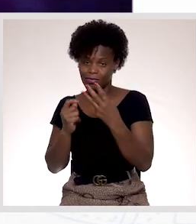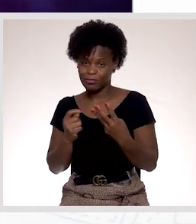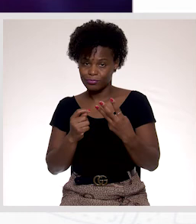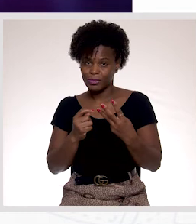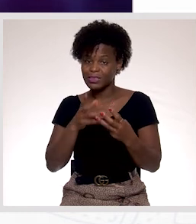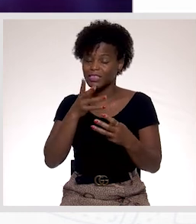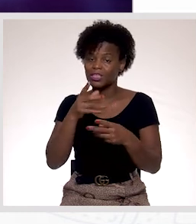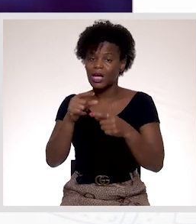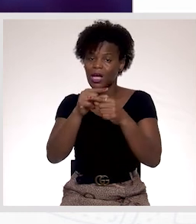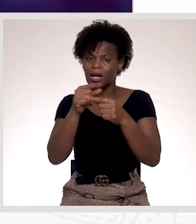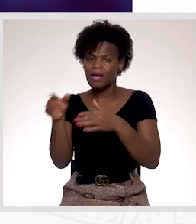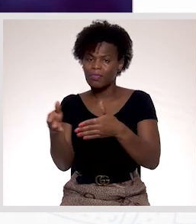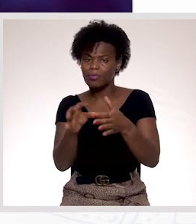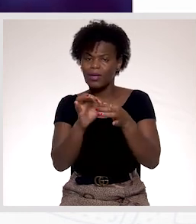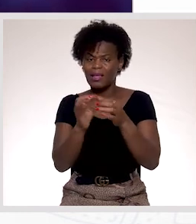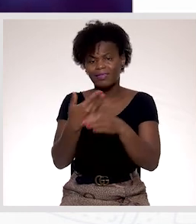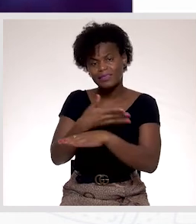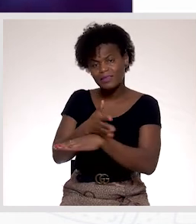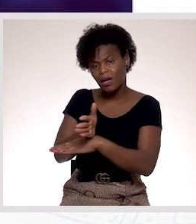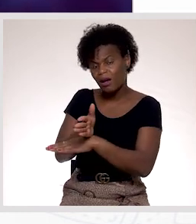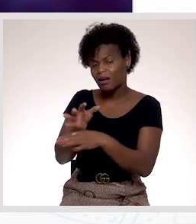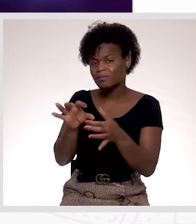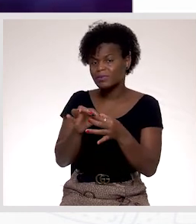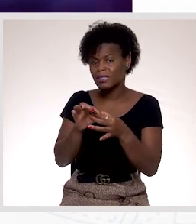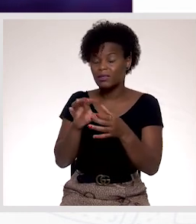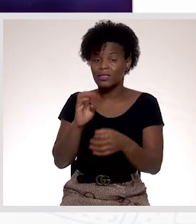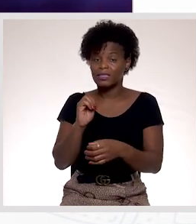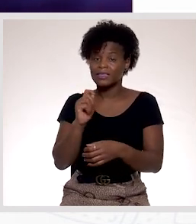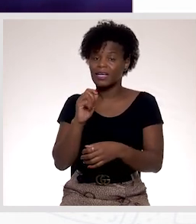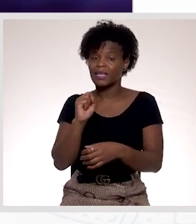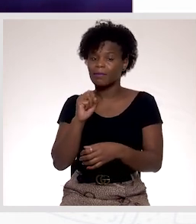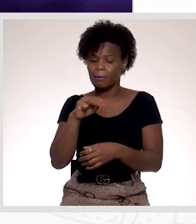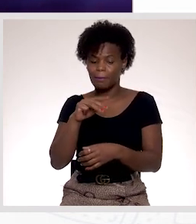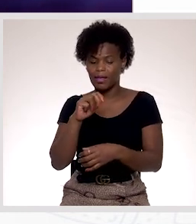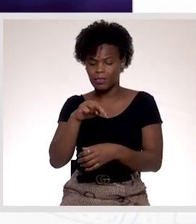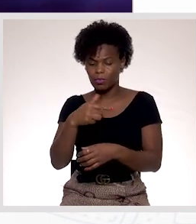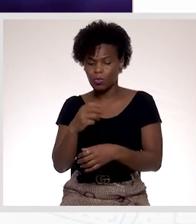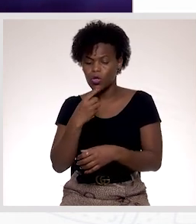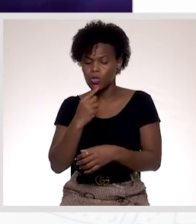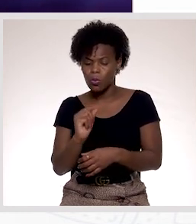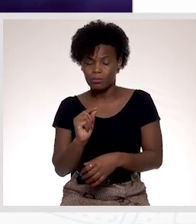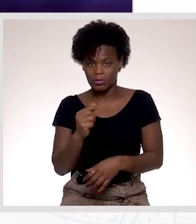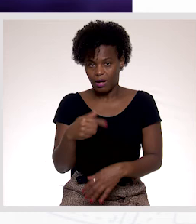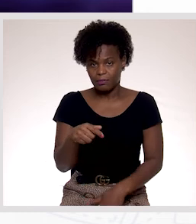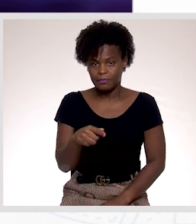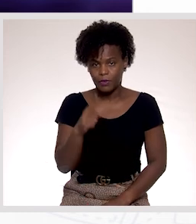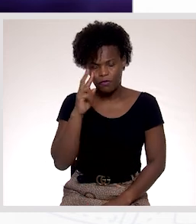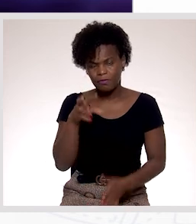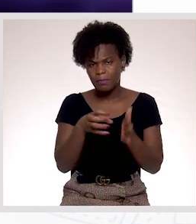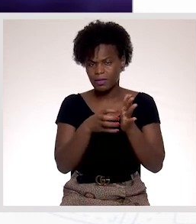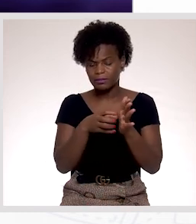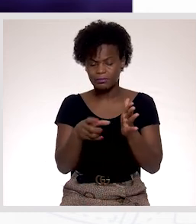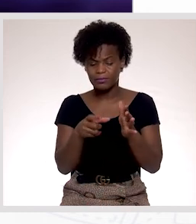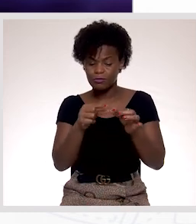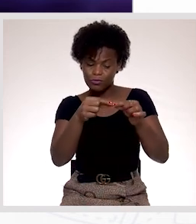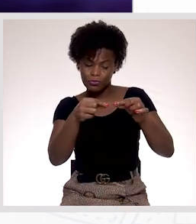de cadeia atrasada, e são concluídos em segmentos, chamados fragmentos Okazaki. A replicação a partir desses